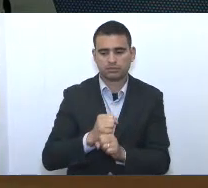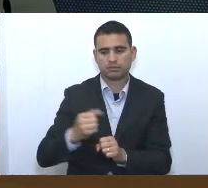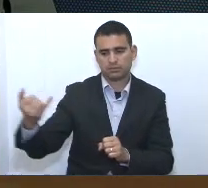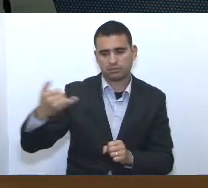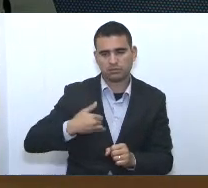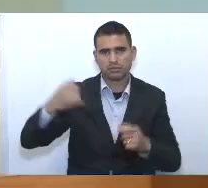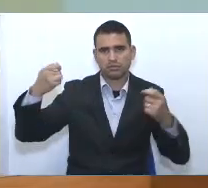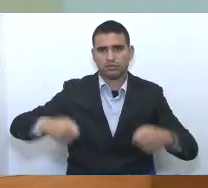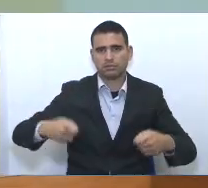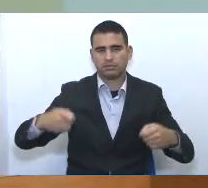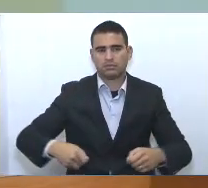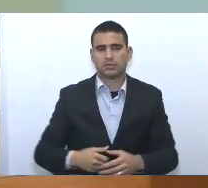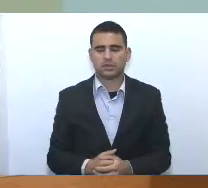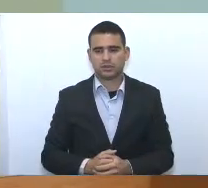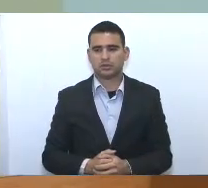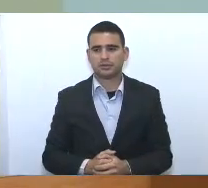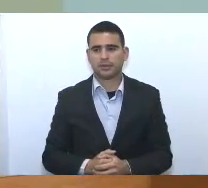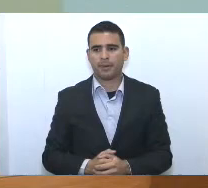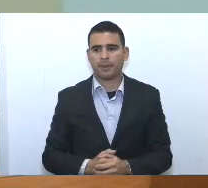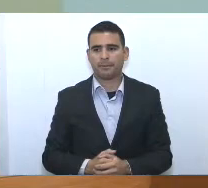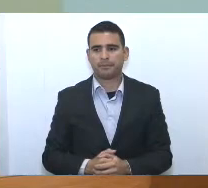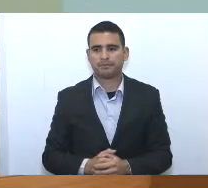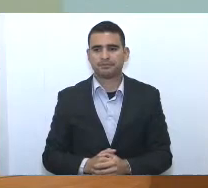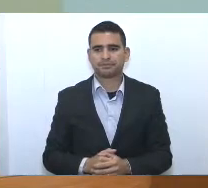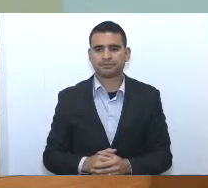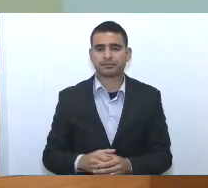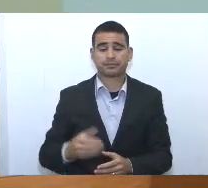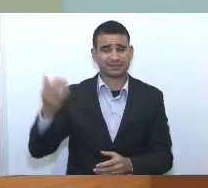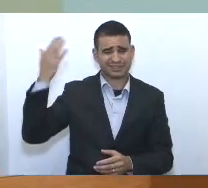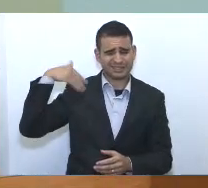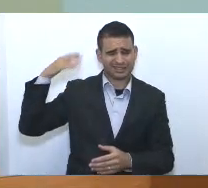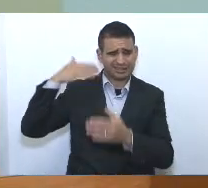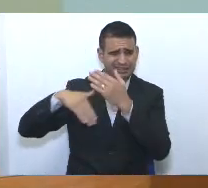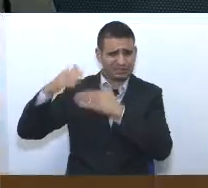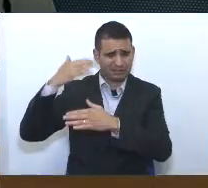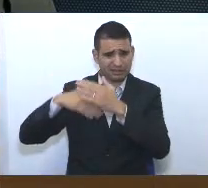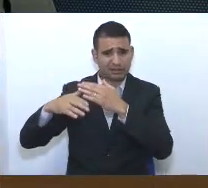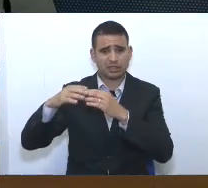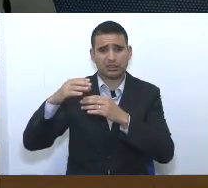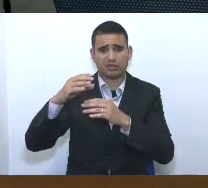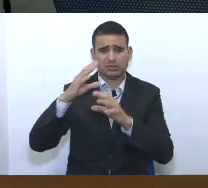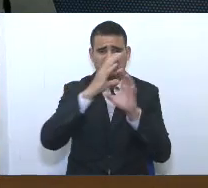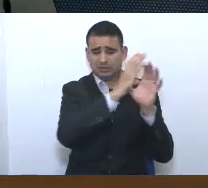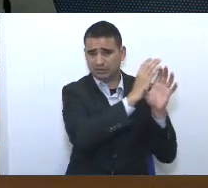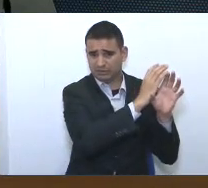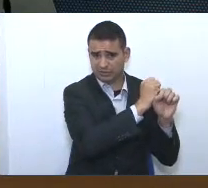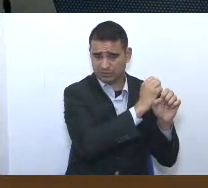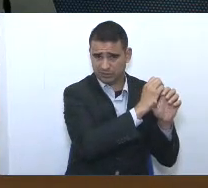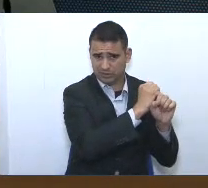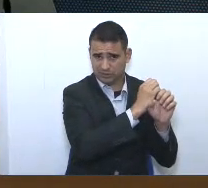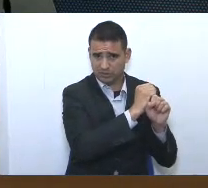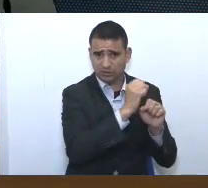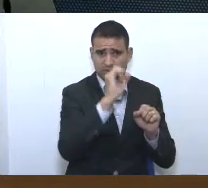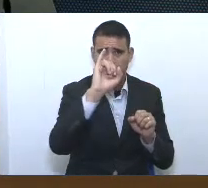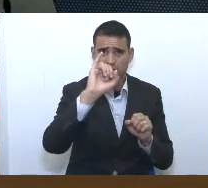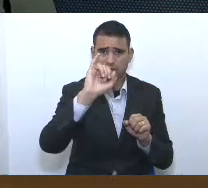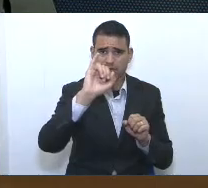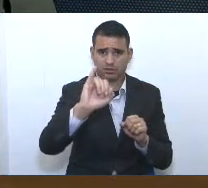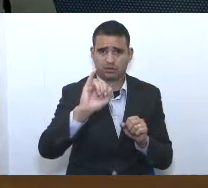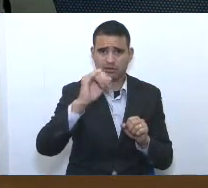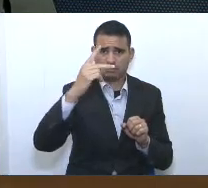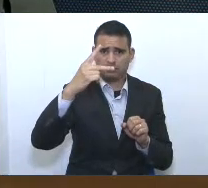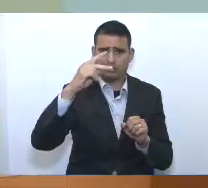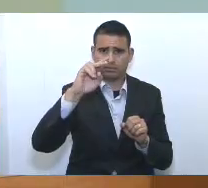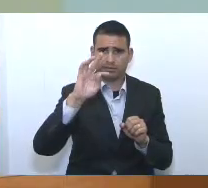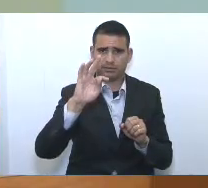daquela empresa. E naquela época estava em torno de 10 milhões de reais, só de IPTU. E a prefeitura